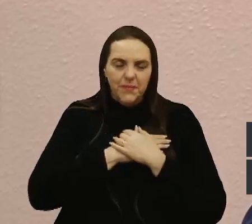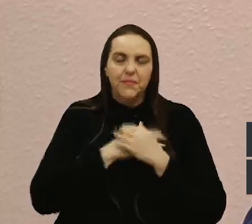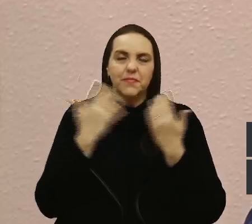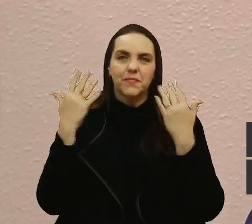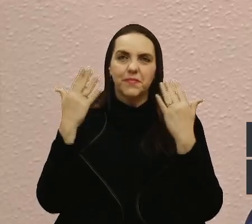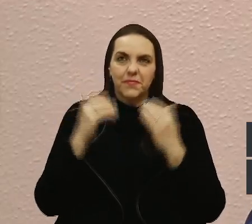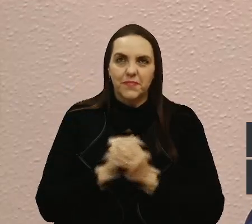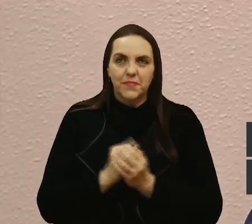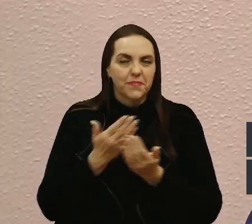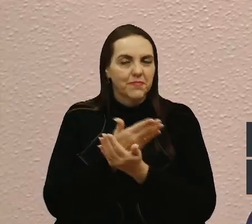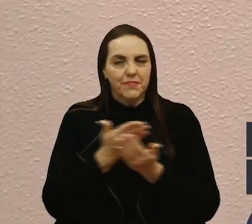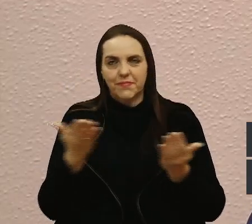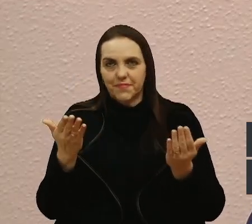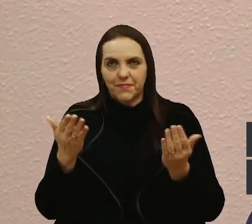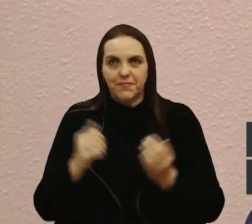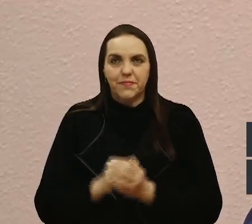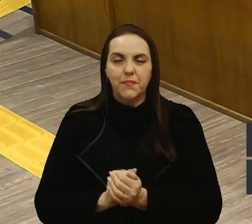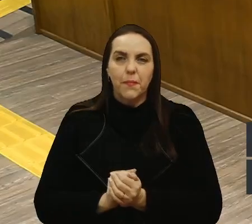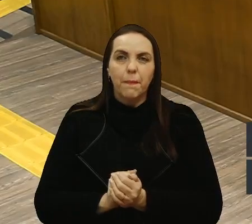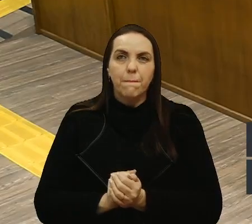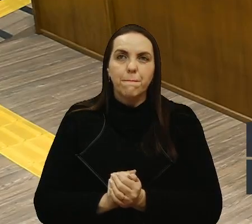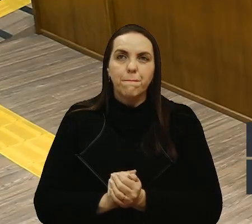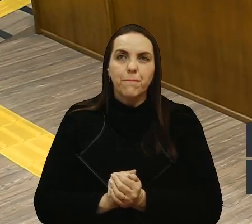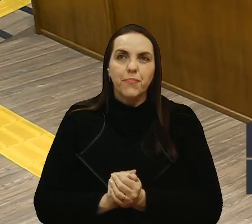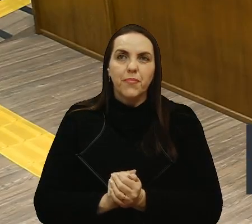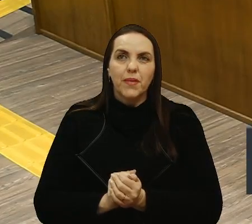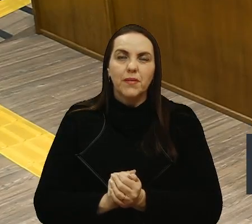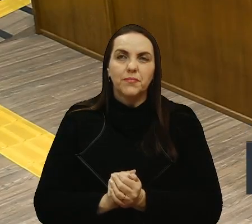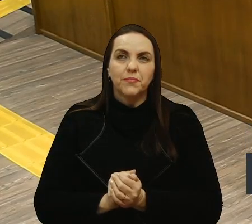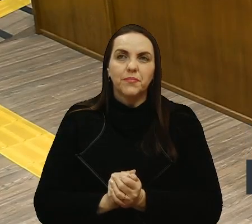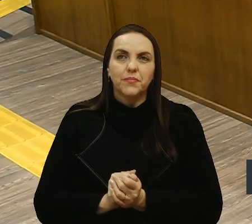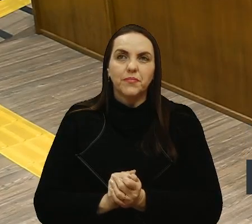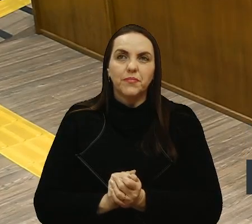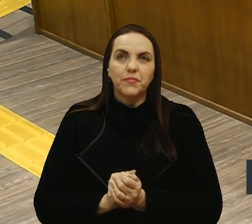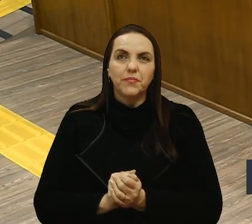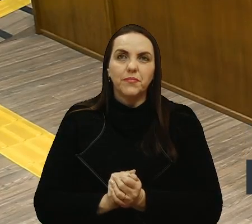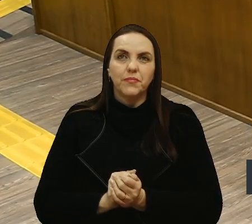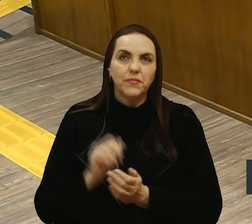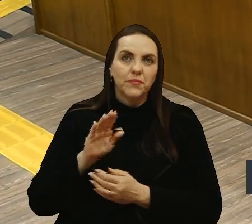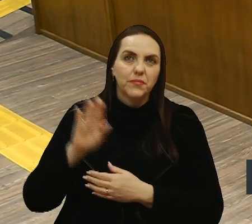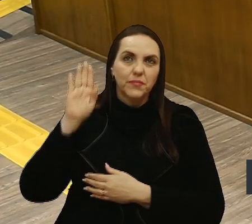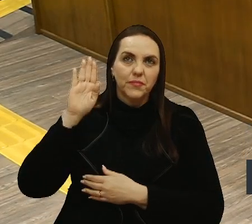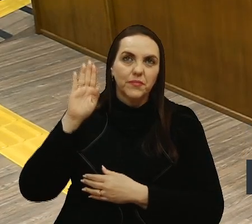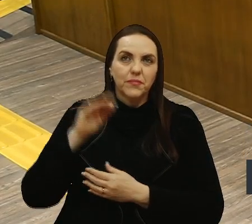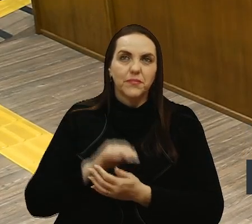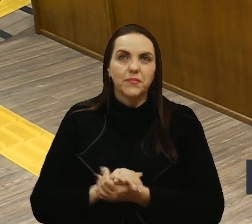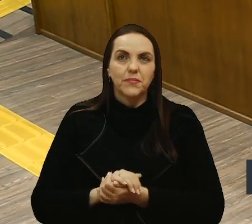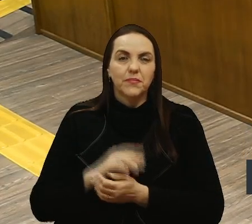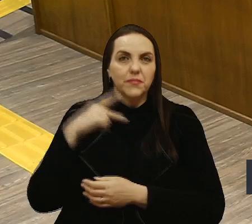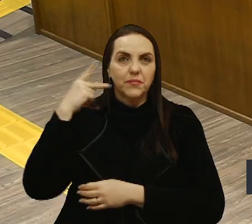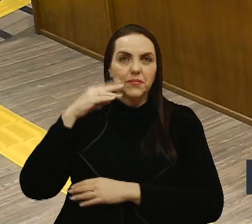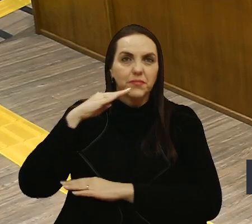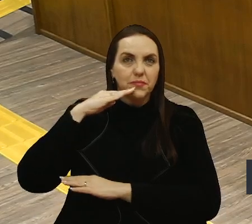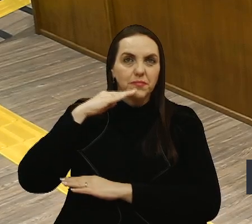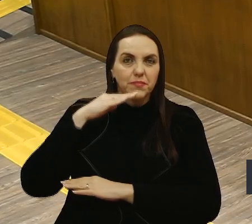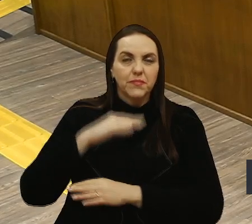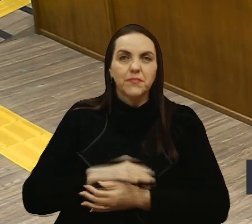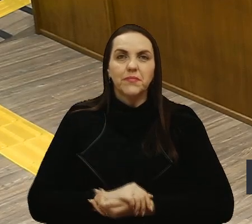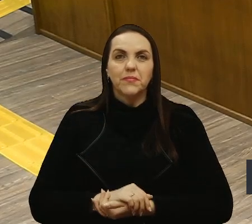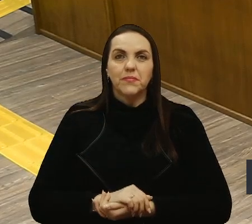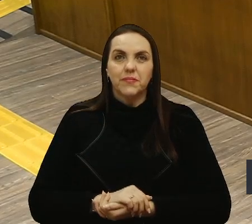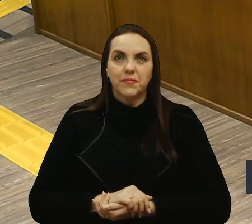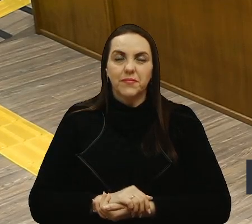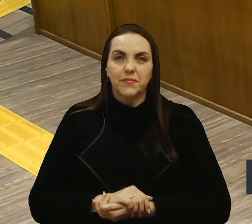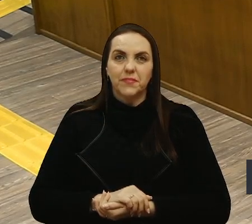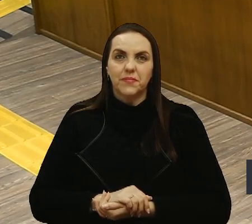A palavra está à disposição das senhoras vereadoras e dos senhores vereadores. Peço a palavra, presidente. Com a Peço a palavra, palavra. Vereador Bortola. Peço a palavra, senhor